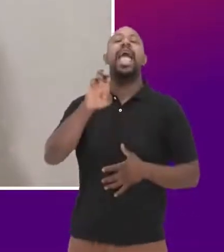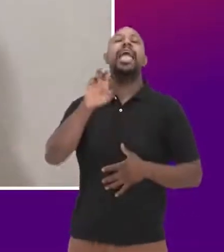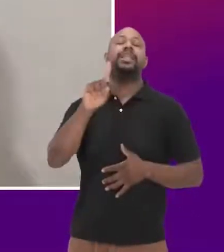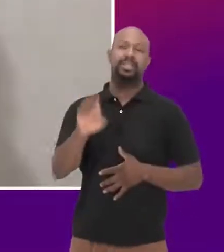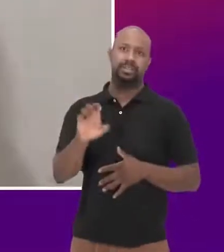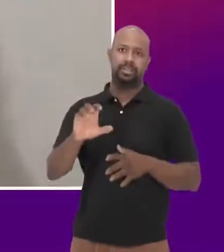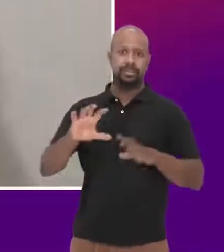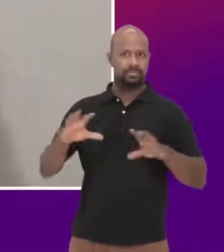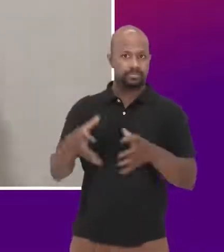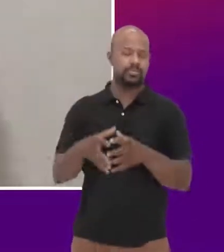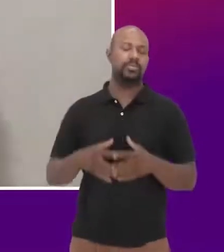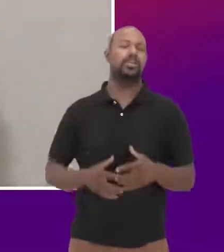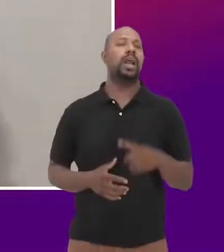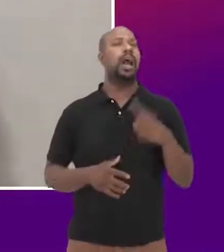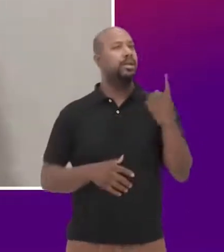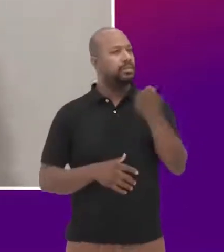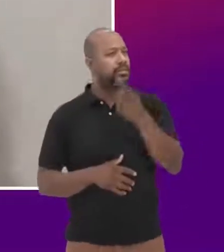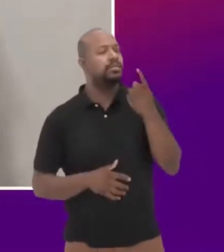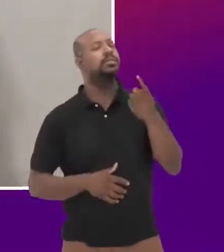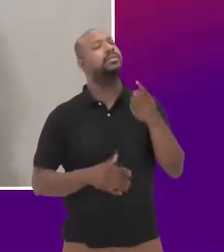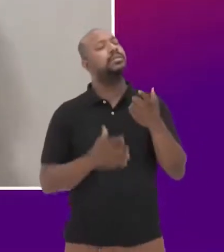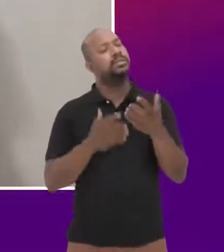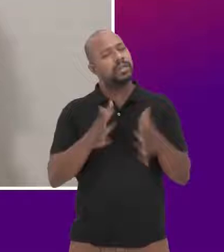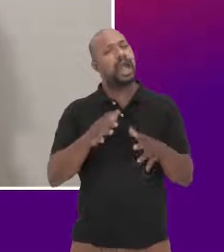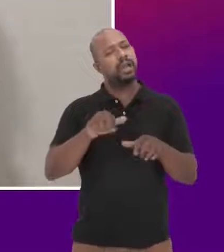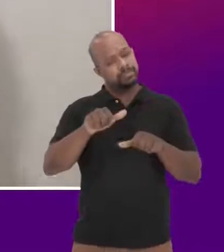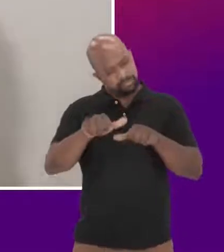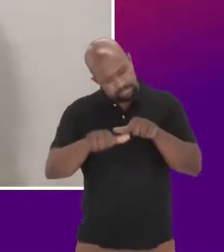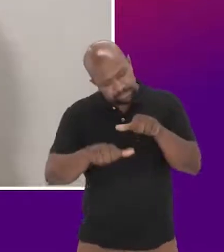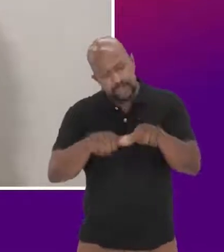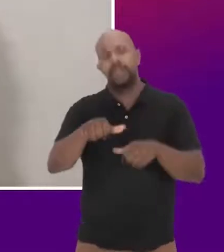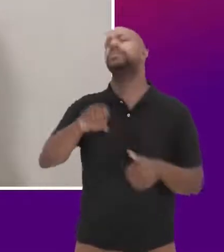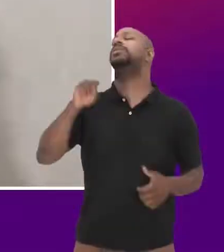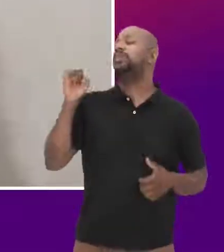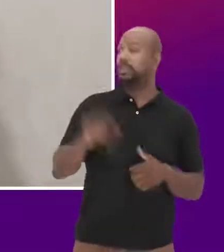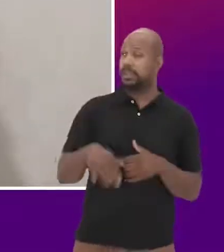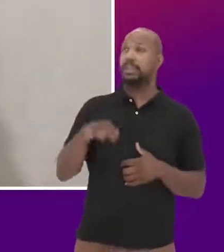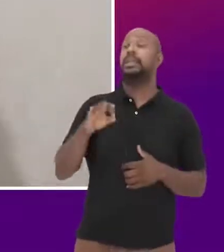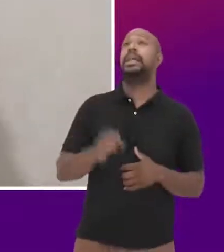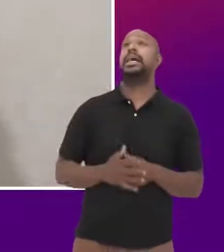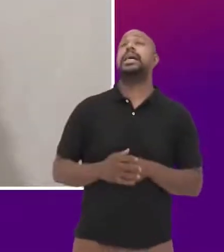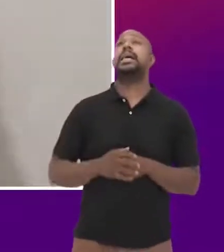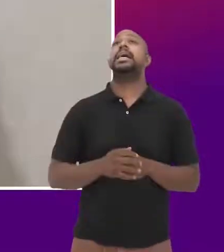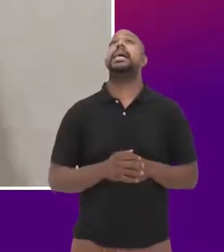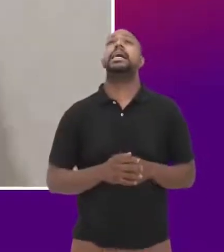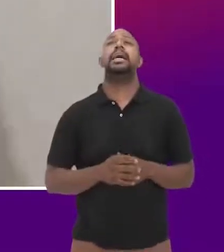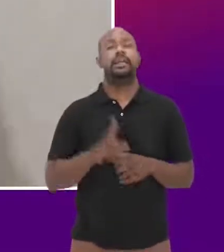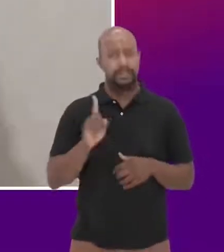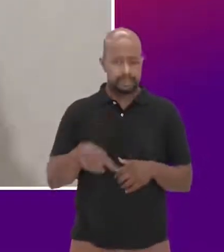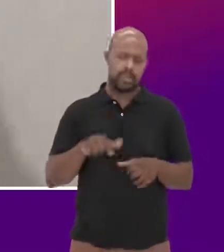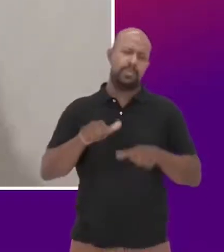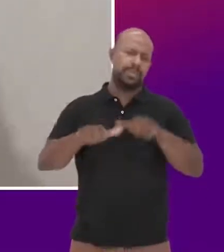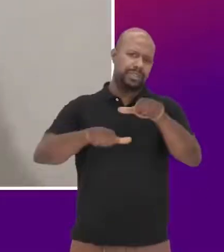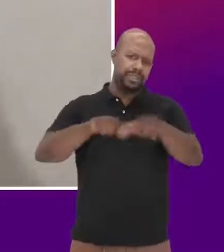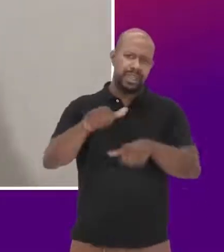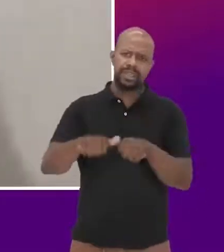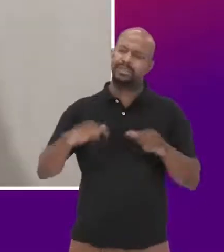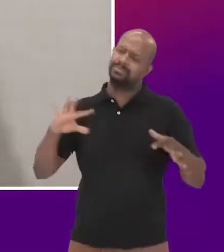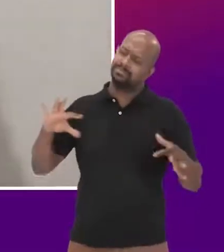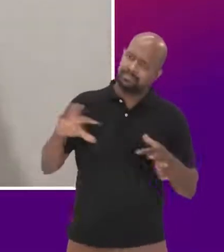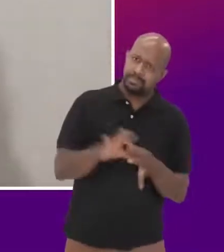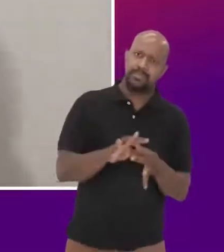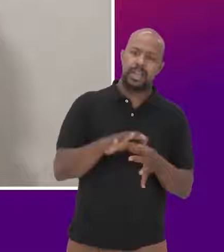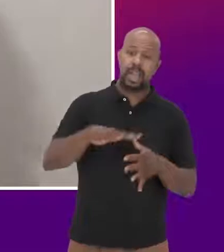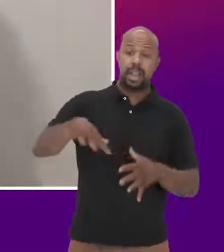cria. Então a gente tá acontecendo mudanças, sim, são mudanças ligadas